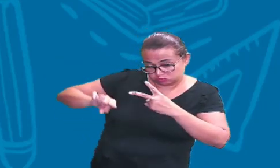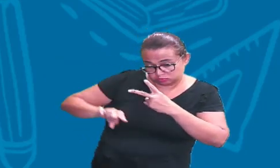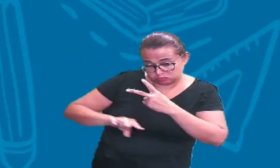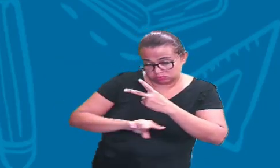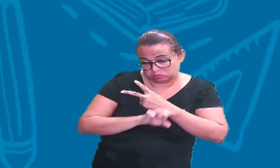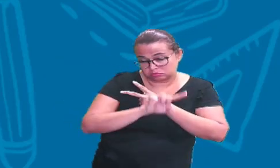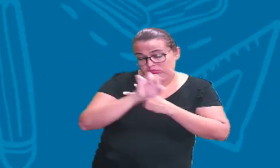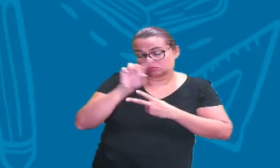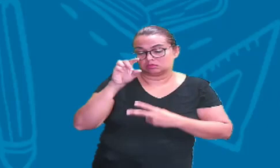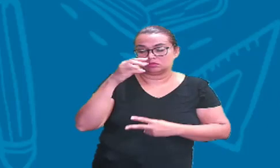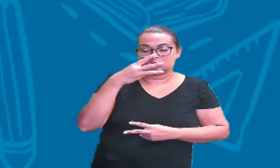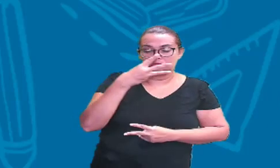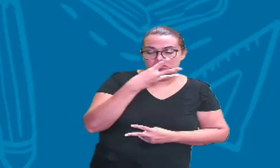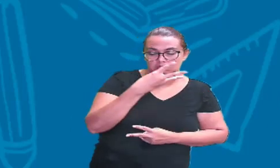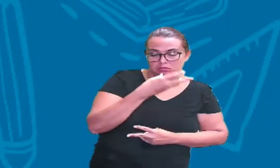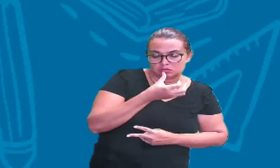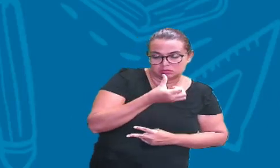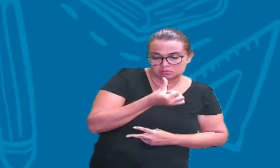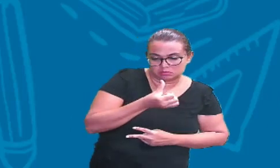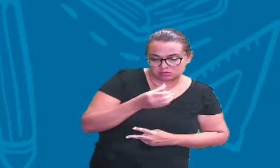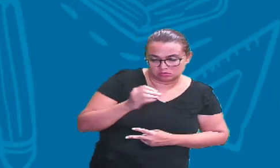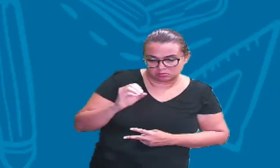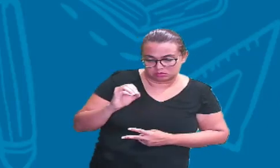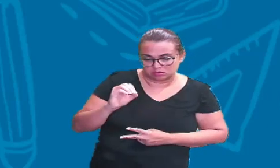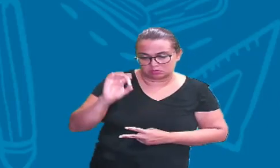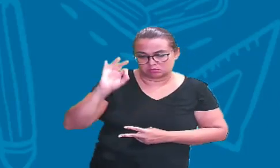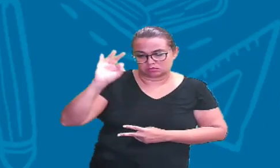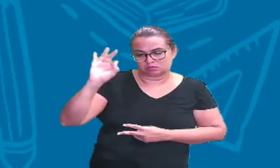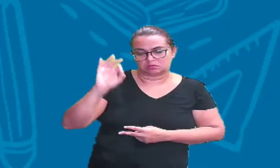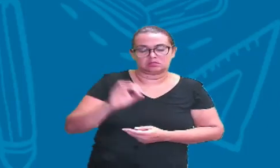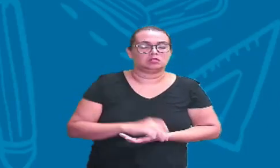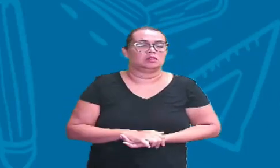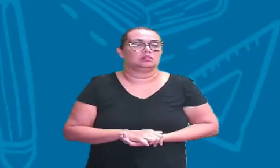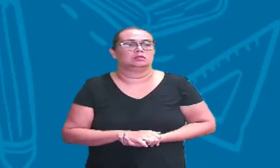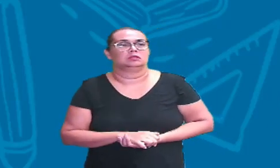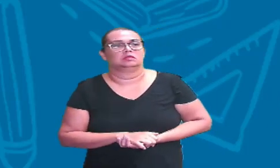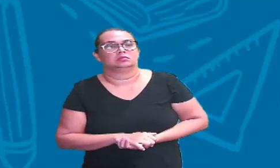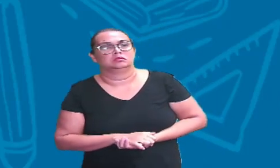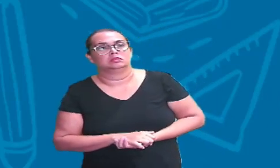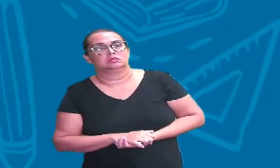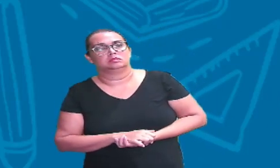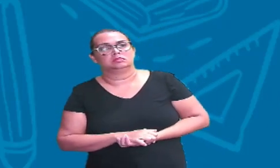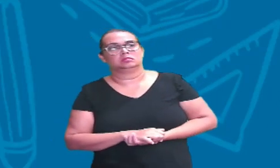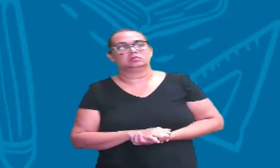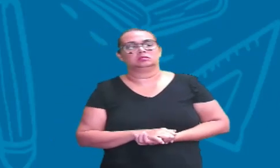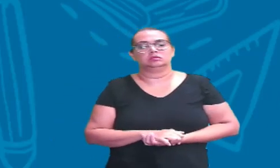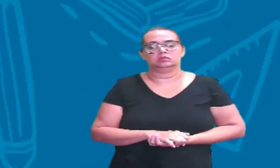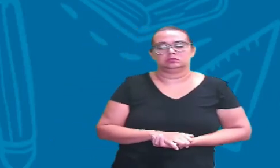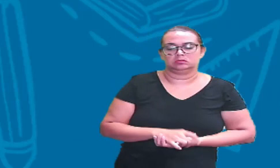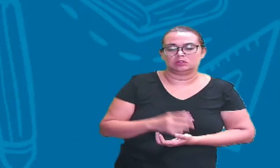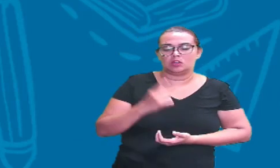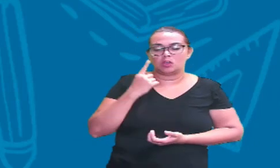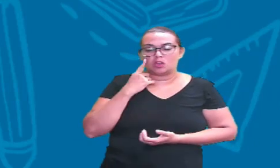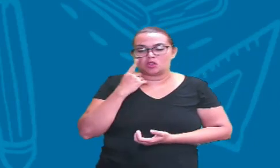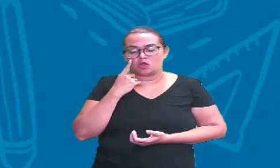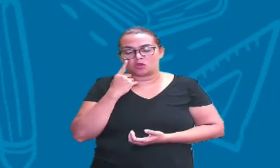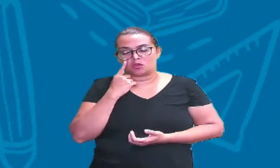volta, tá certo? Completa. Então, vamos lá. Então, olha, observe